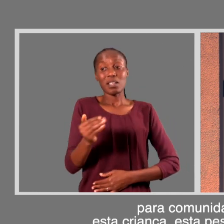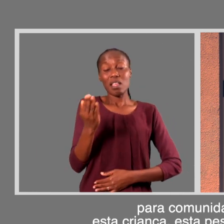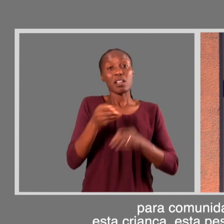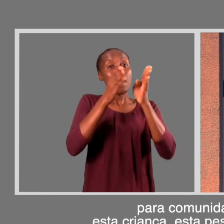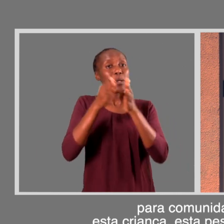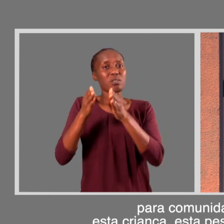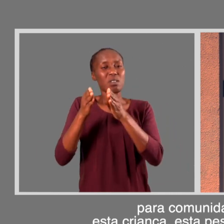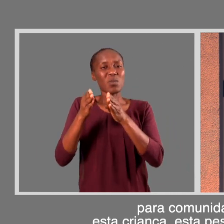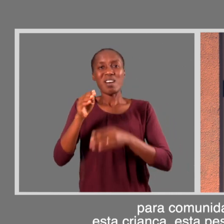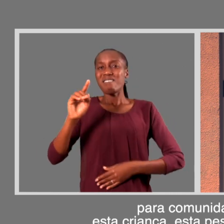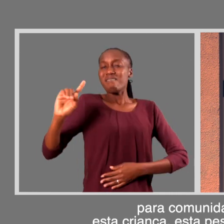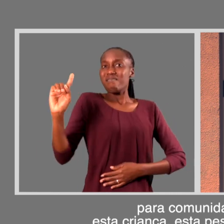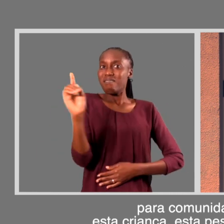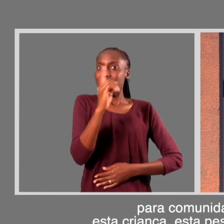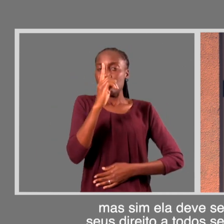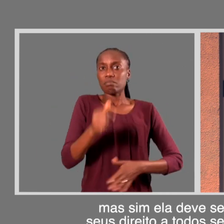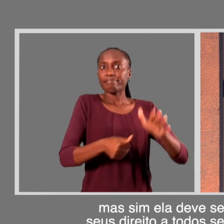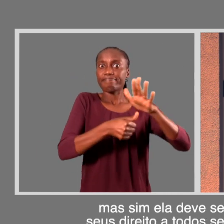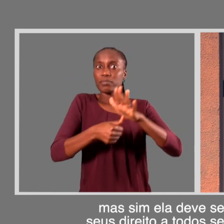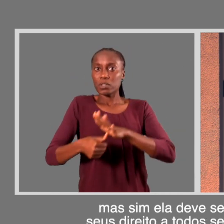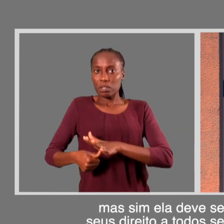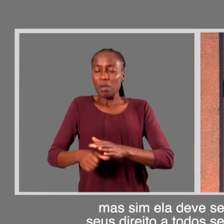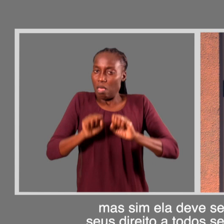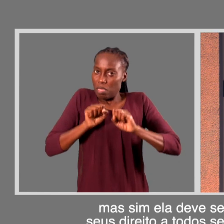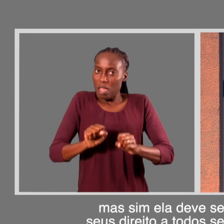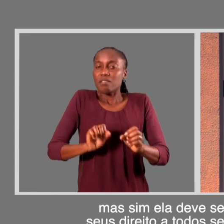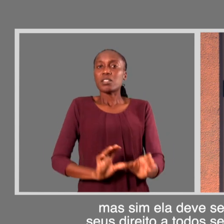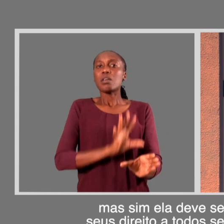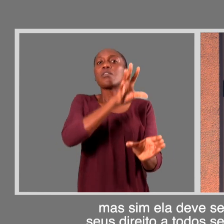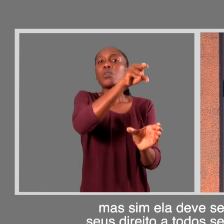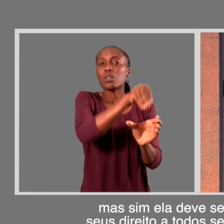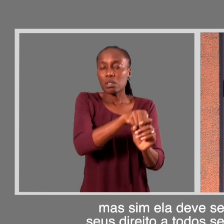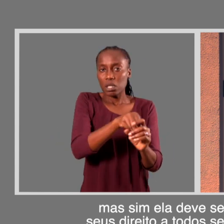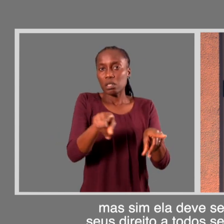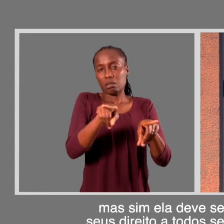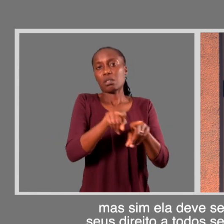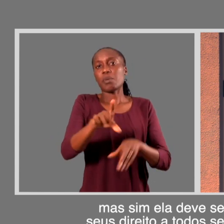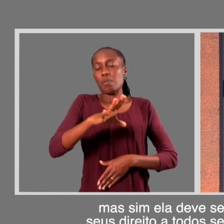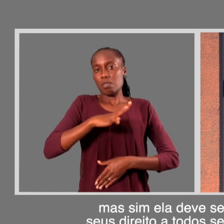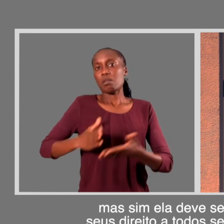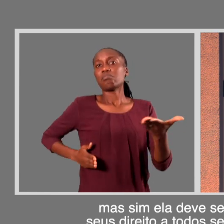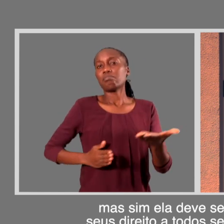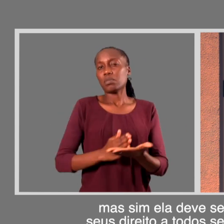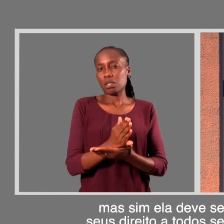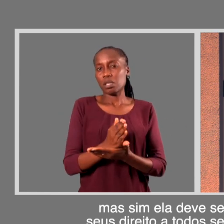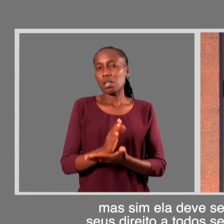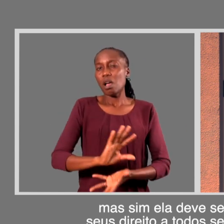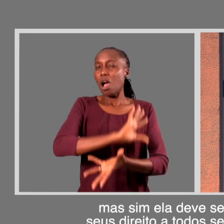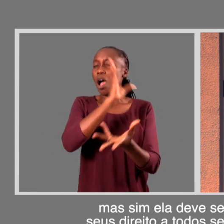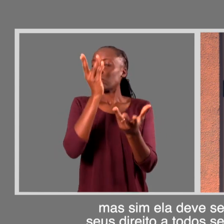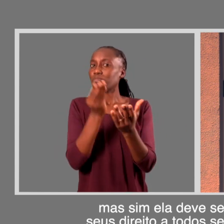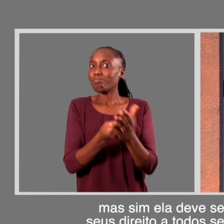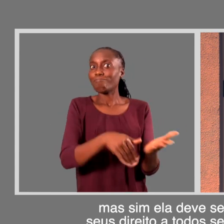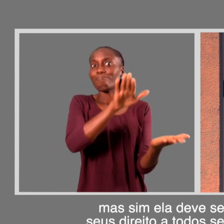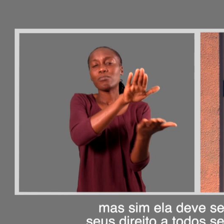esta pessoa não deve ser discriminada, mas sim ela deve ser integrada e beneficiar-se dos seus direitos